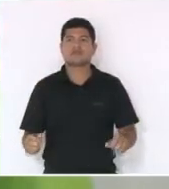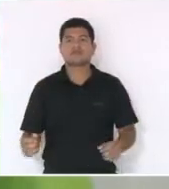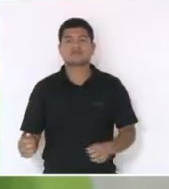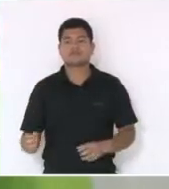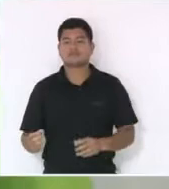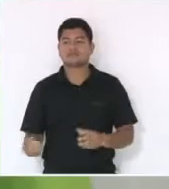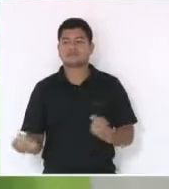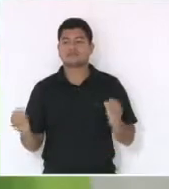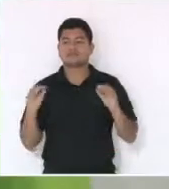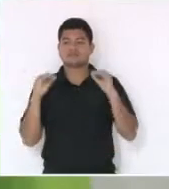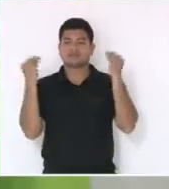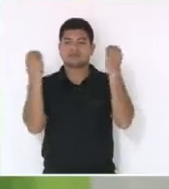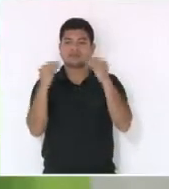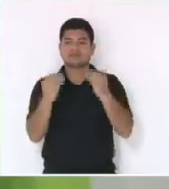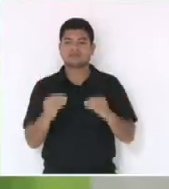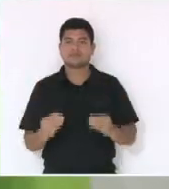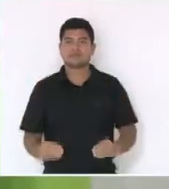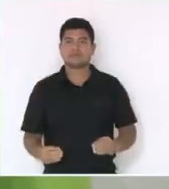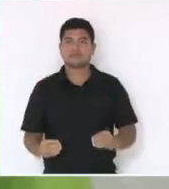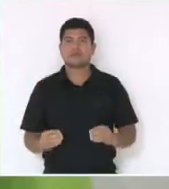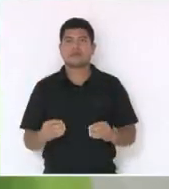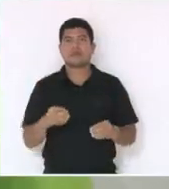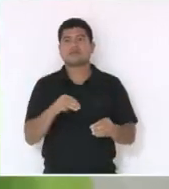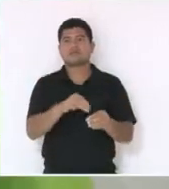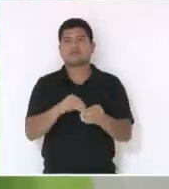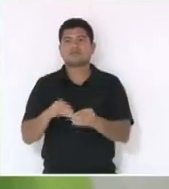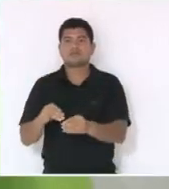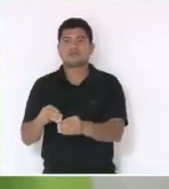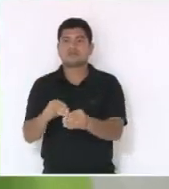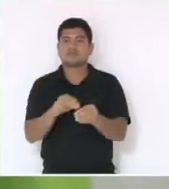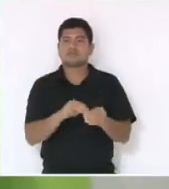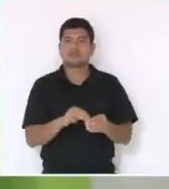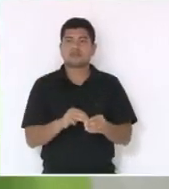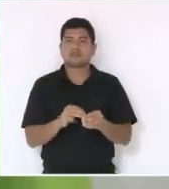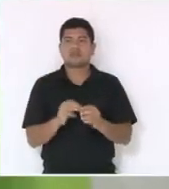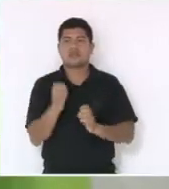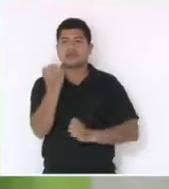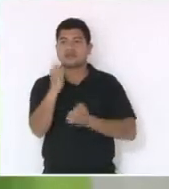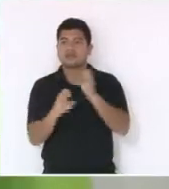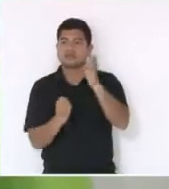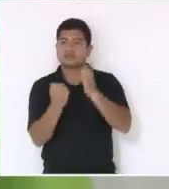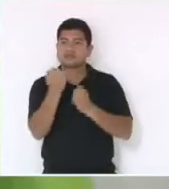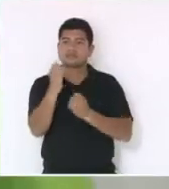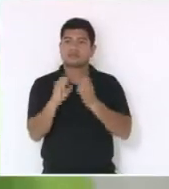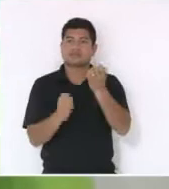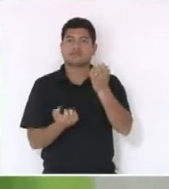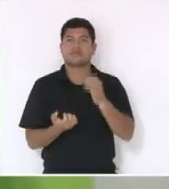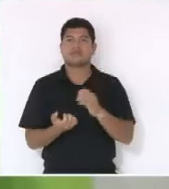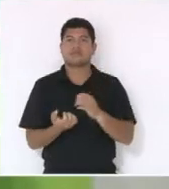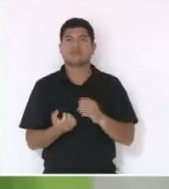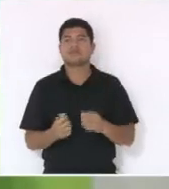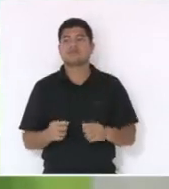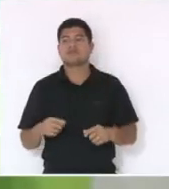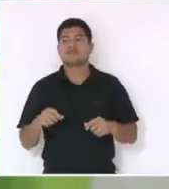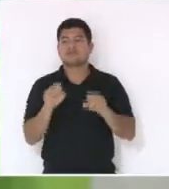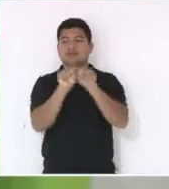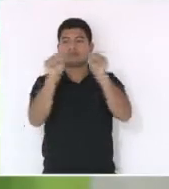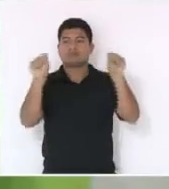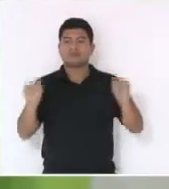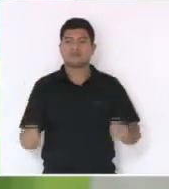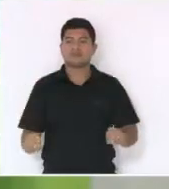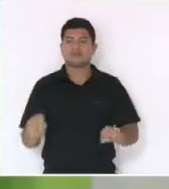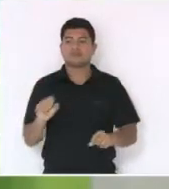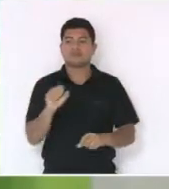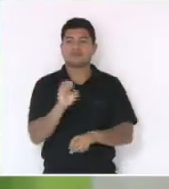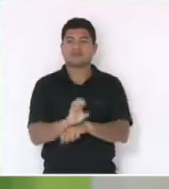por municípios, até por empresas, no sistema estadual, com câmeras